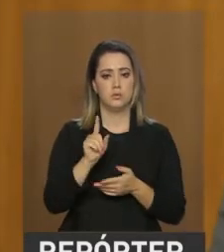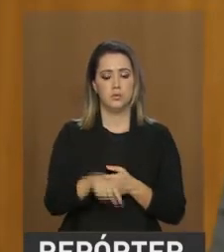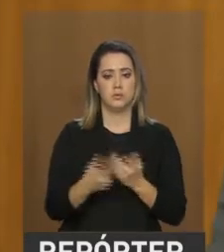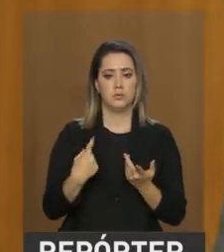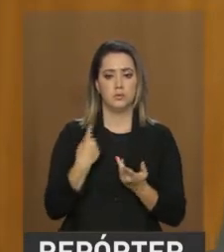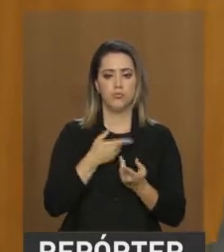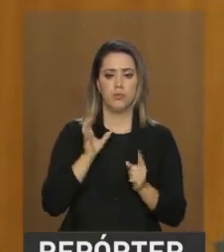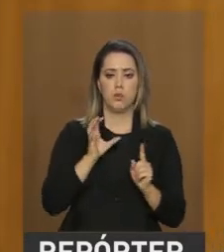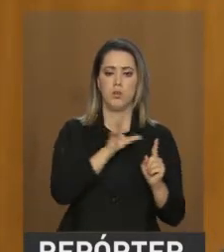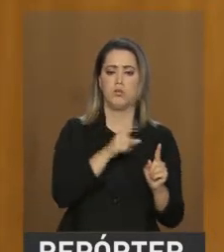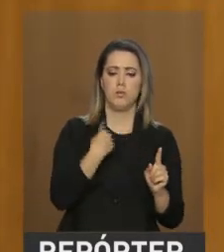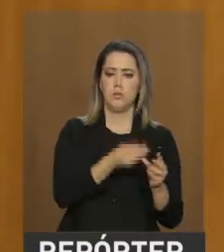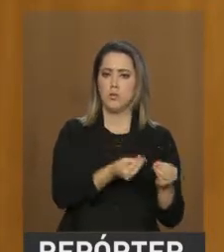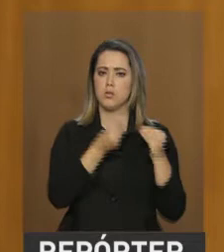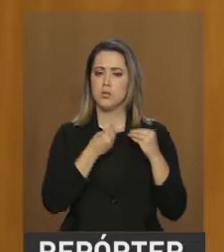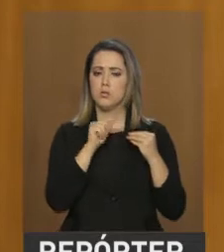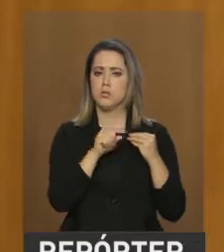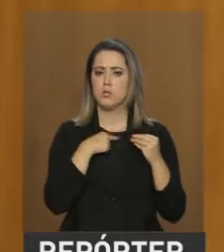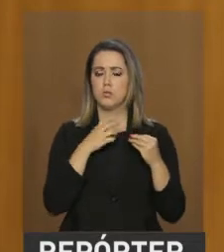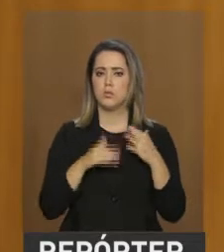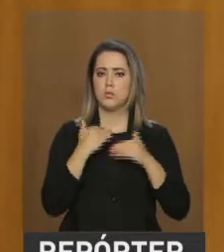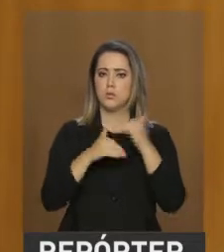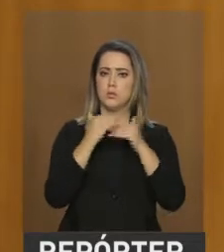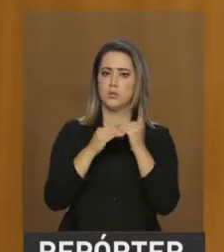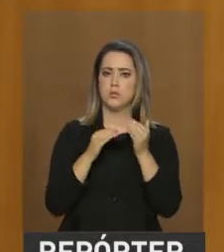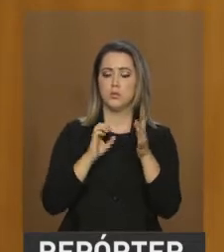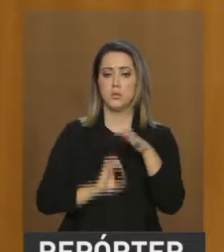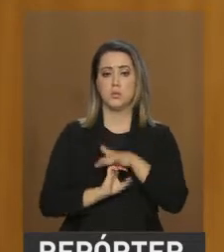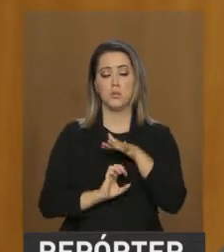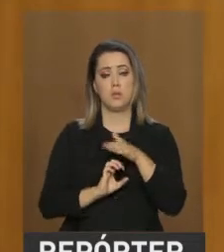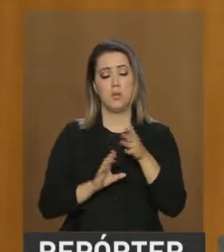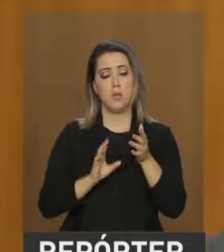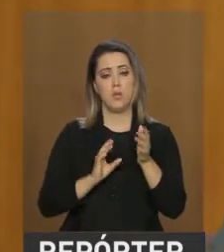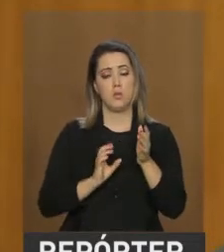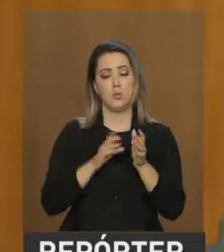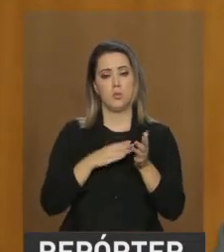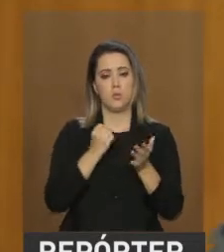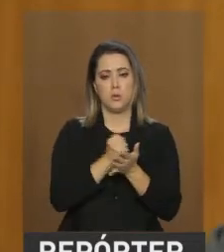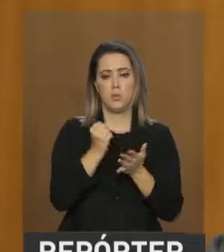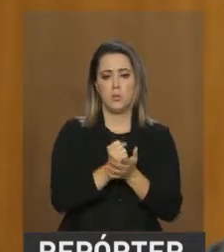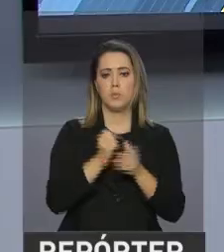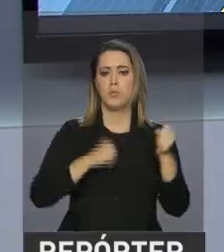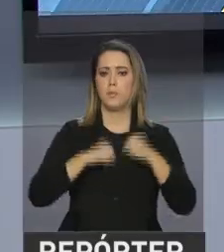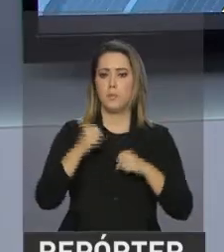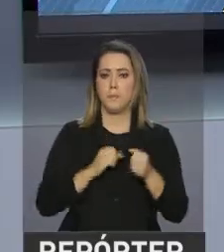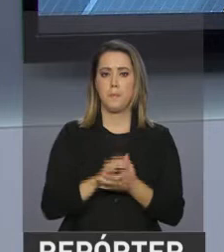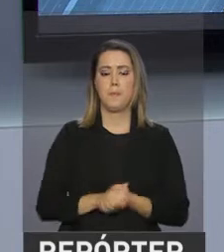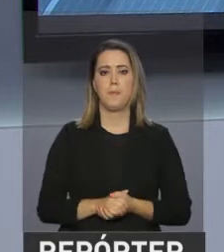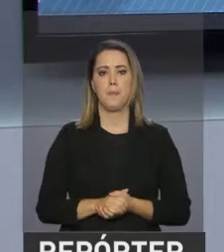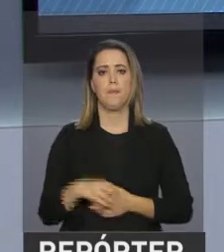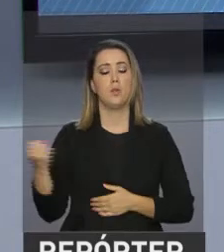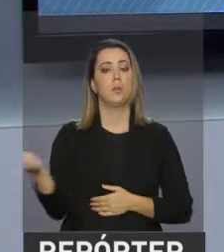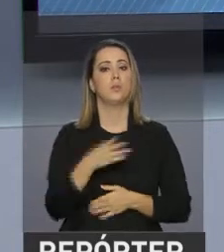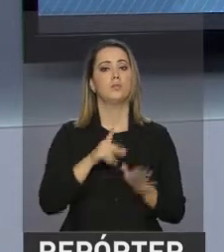é o reflexo nos traz ali no crescimento do emprego principalmente na indústria da transformação a